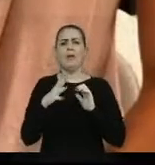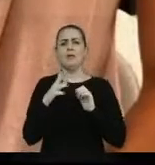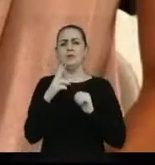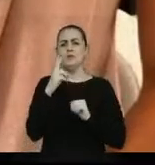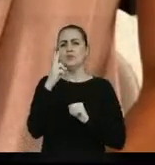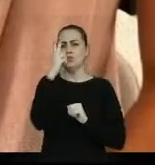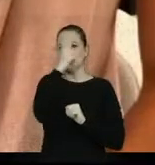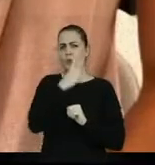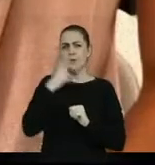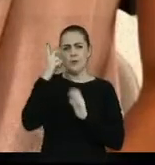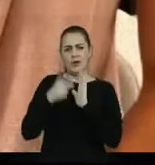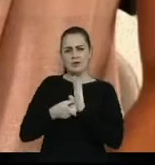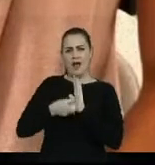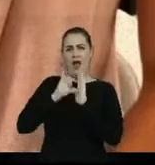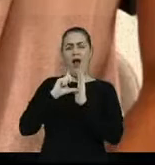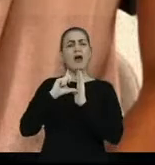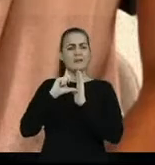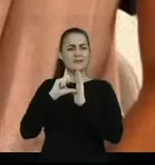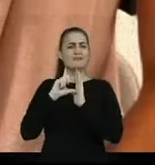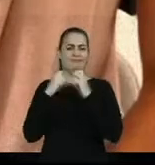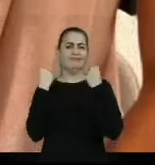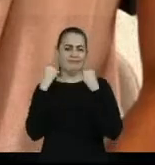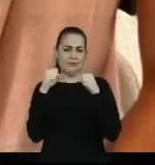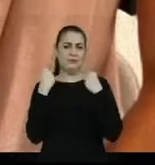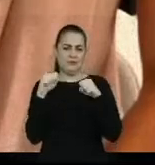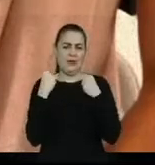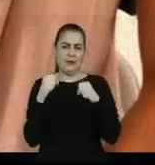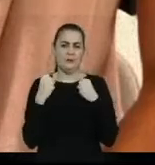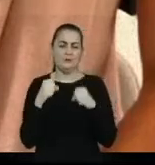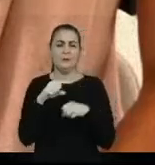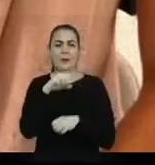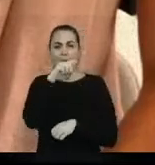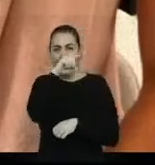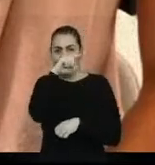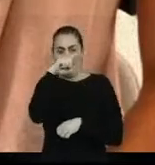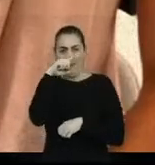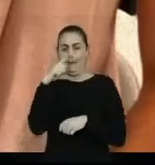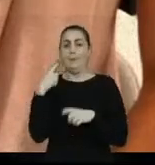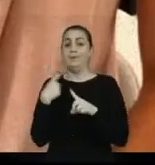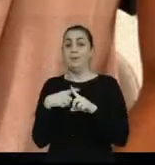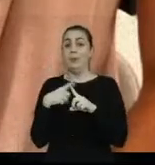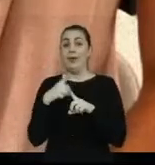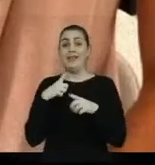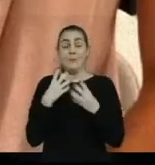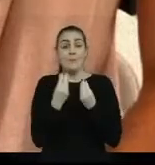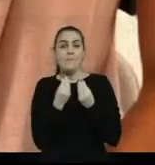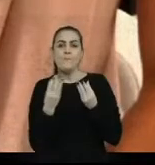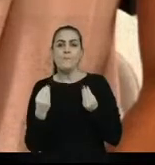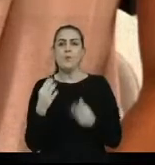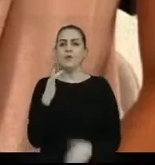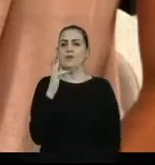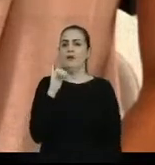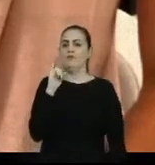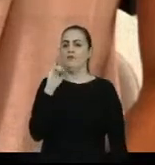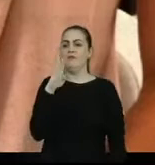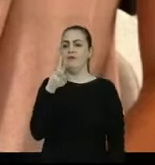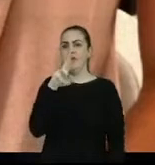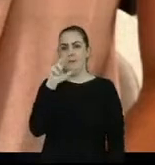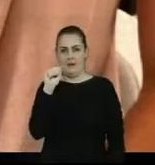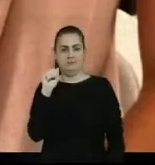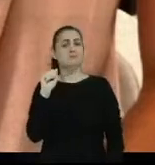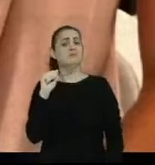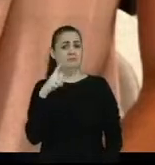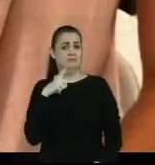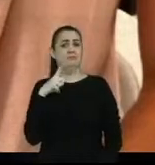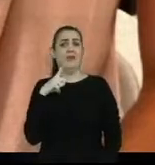desconforto gástrico pelo consumo da fibra. Então, essa é uma opção de suco. Quem quiser pode anotar, tem no meu Instagram também, eu sempre boto umas